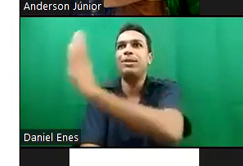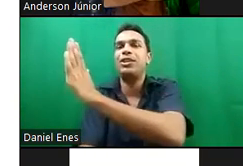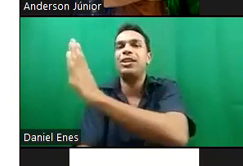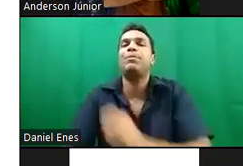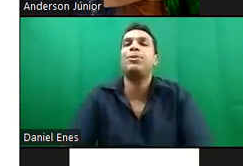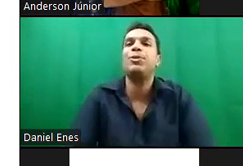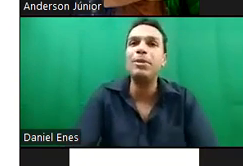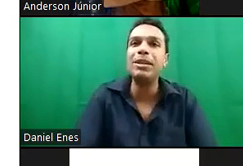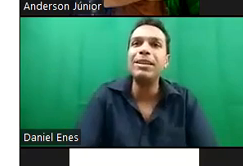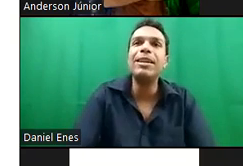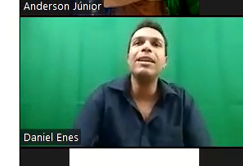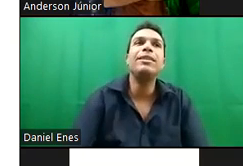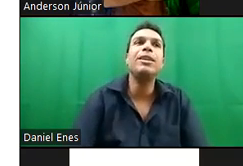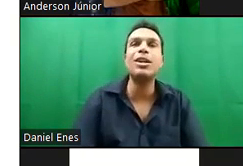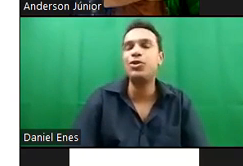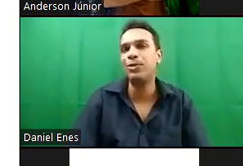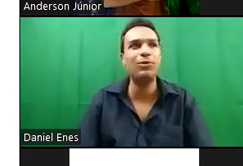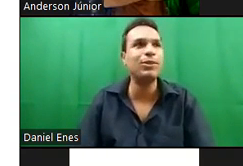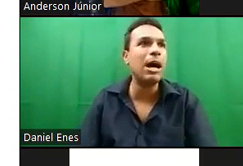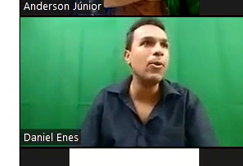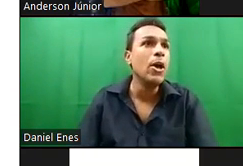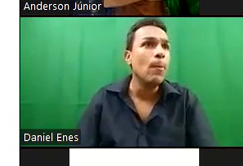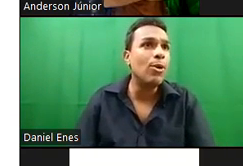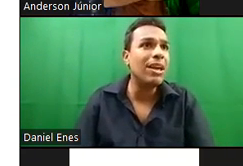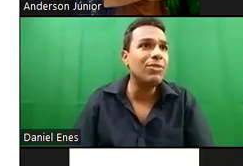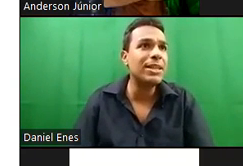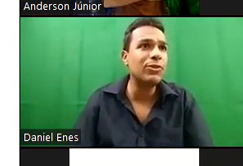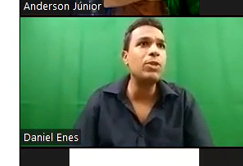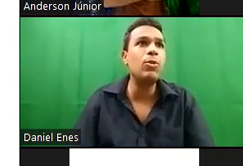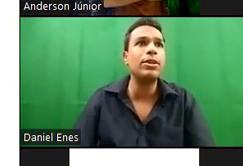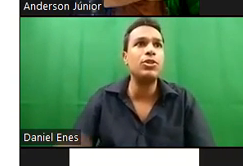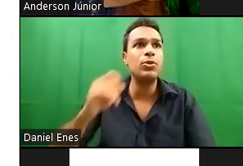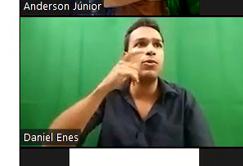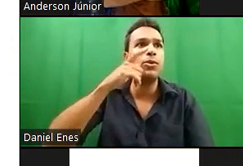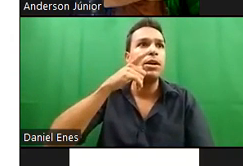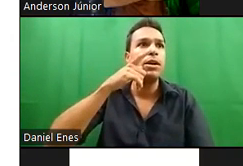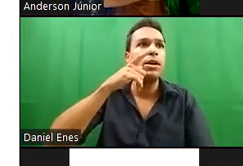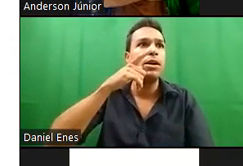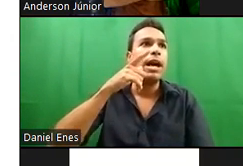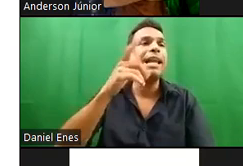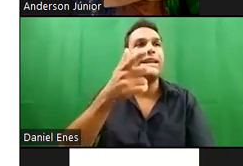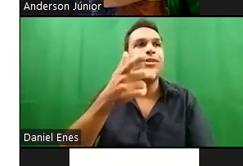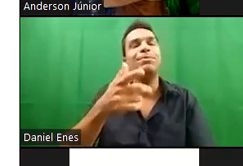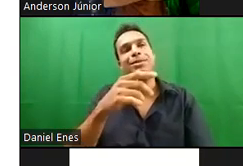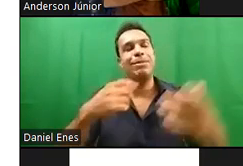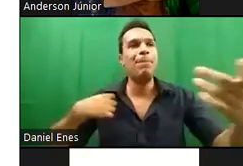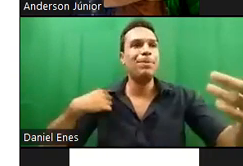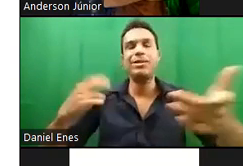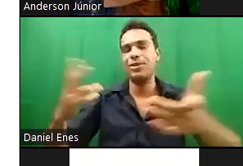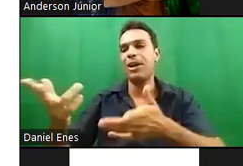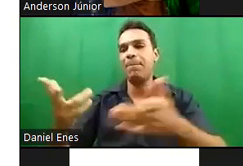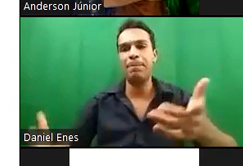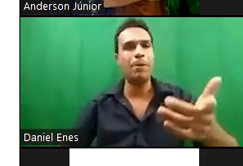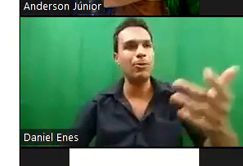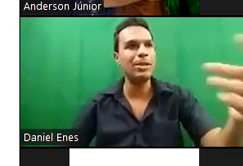e deixei o pronome interrogativo lá no final. Por que você não veio ontem? De novo. Aliás, esse